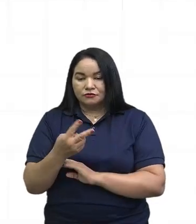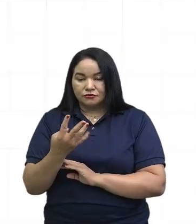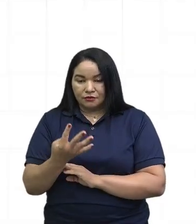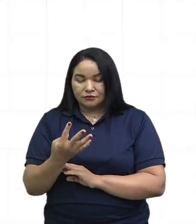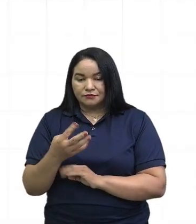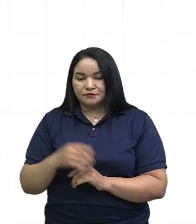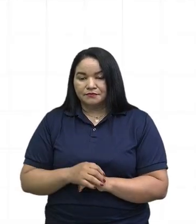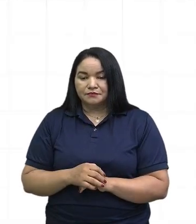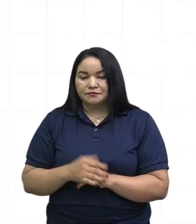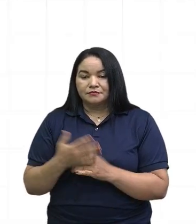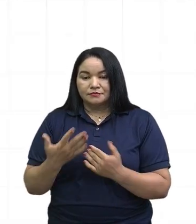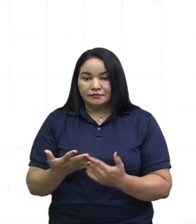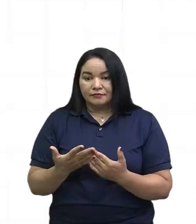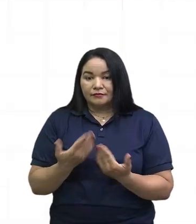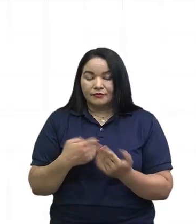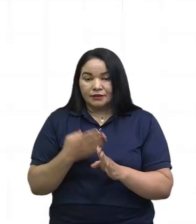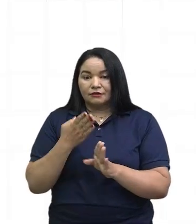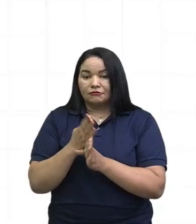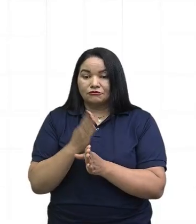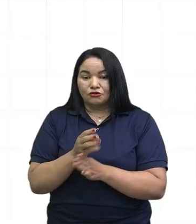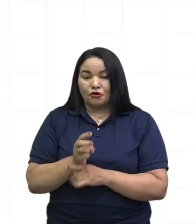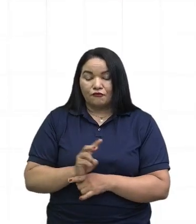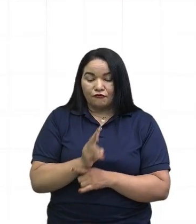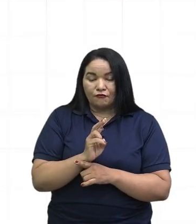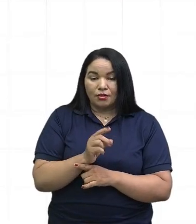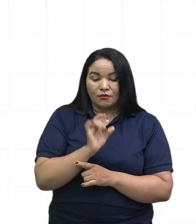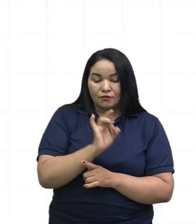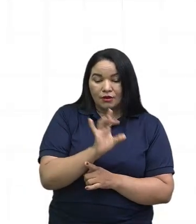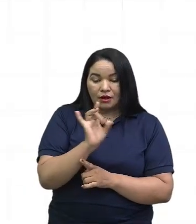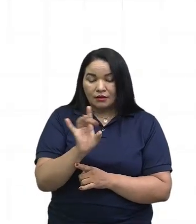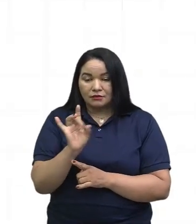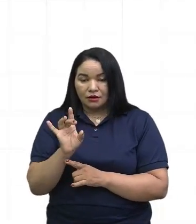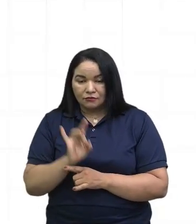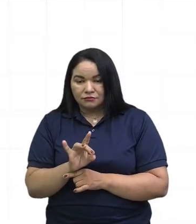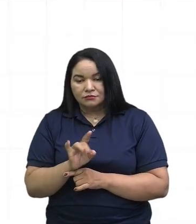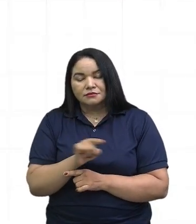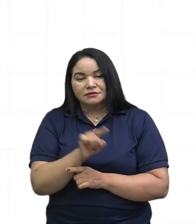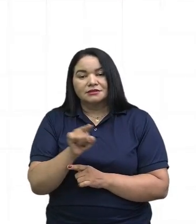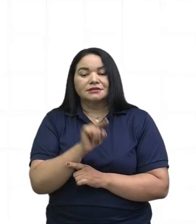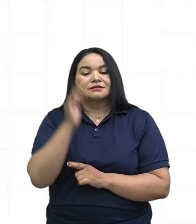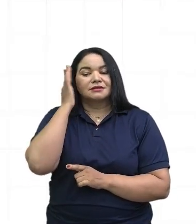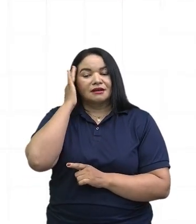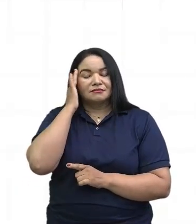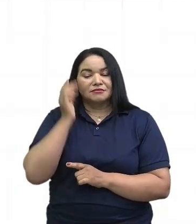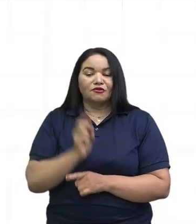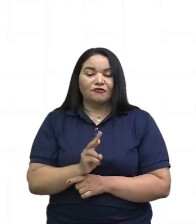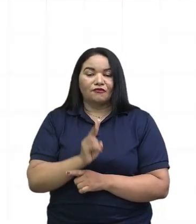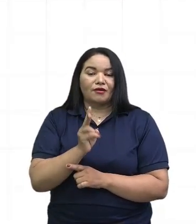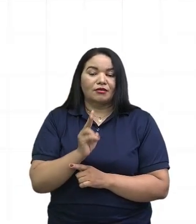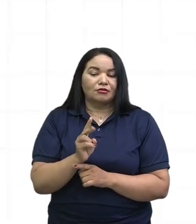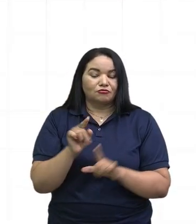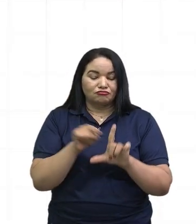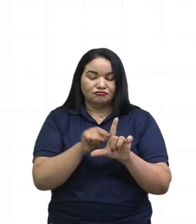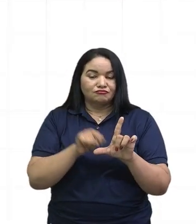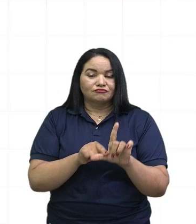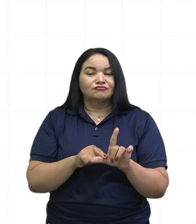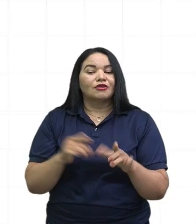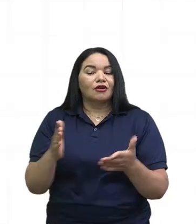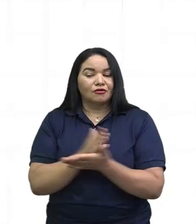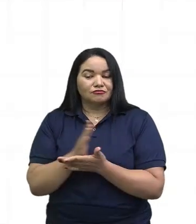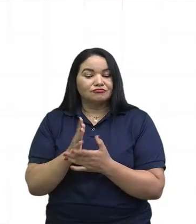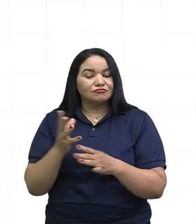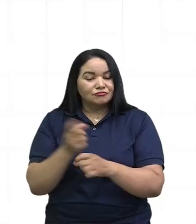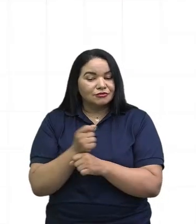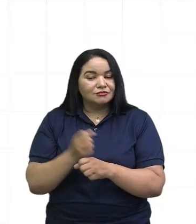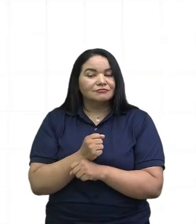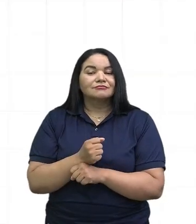zero, encontrar o valor do x, nós encontramos o valor. Já dá para a gente saber o valor do ângulo, tá bom? Então, tem alguns cálculos aí para a gente fazer,